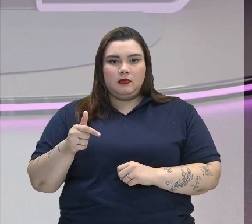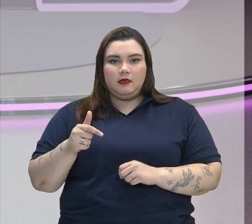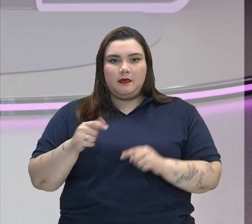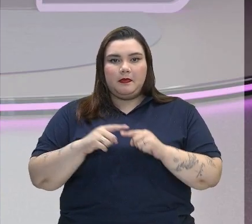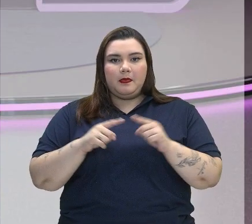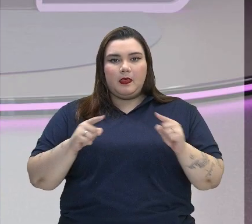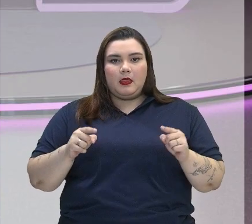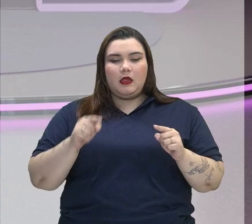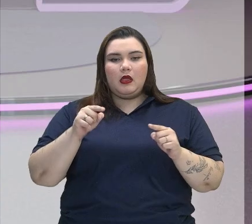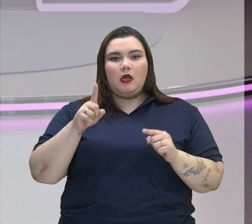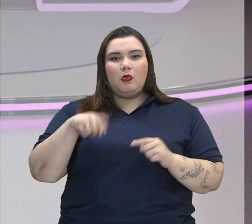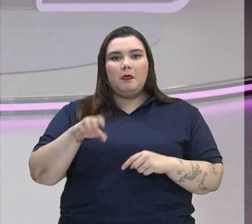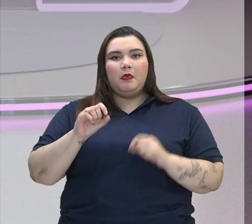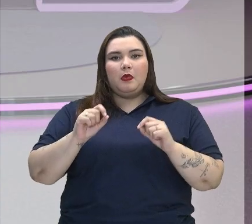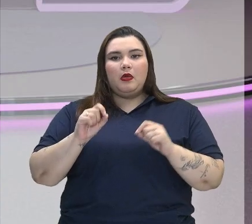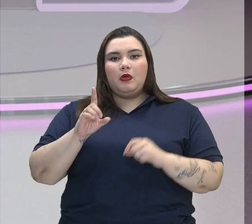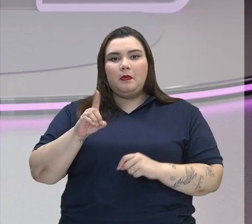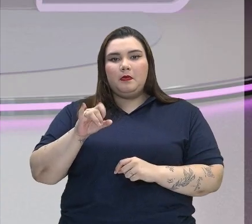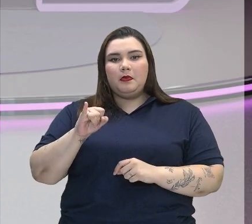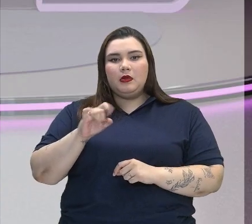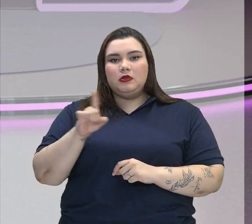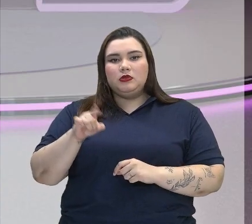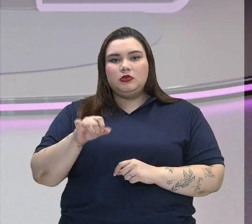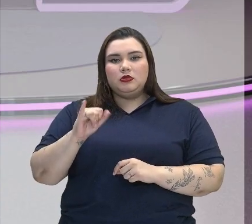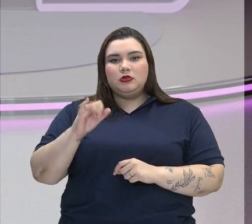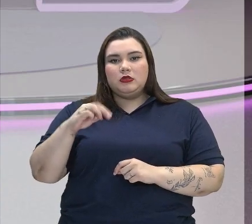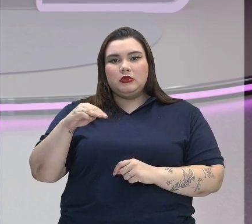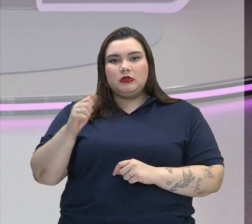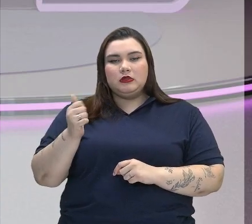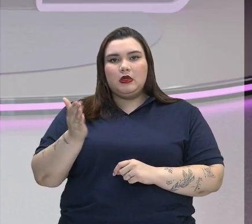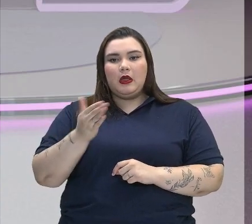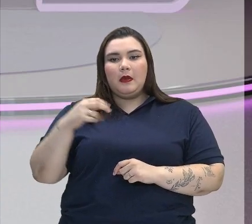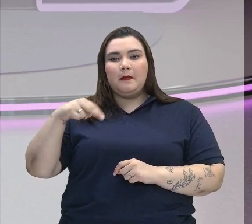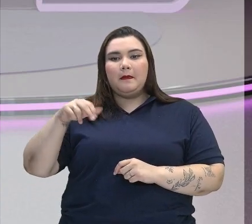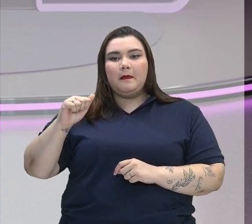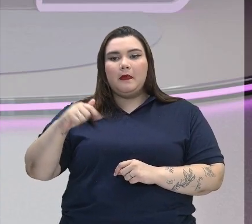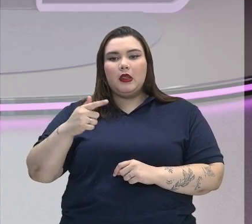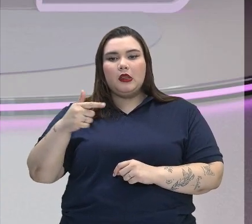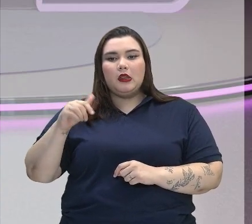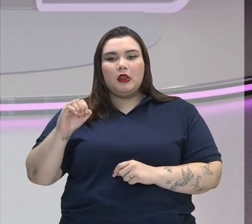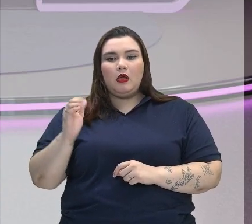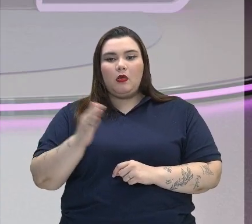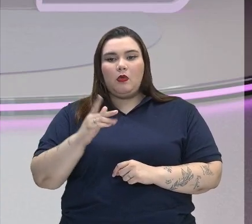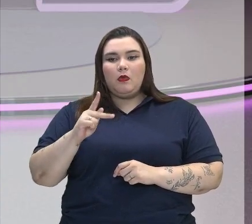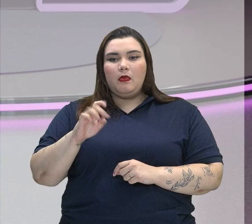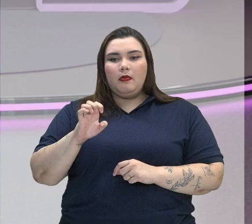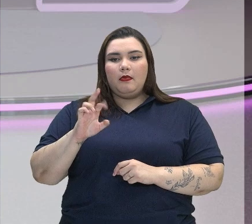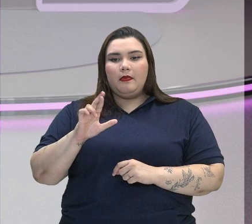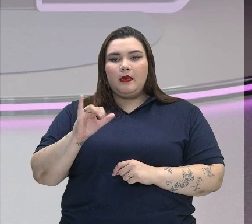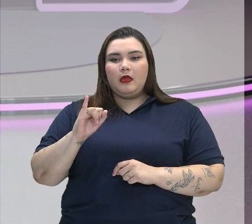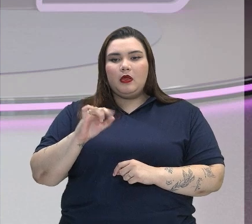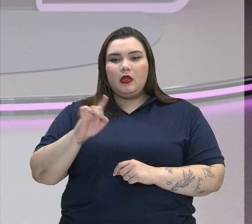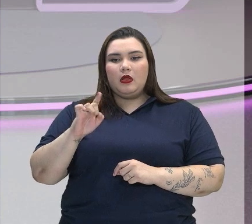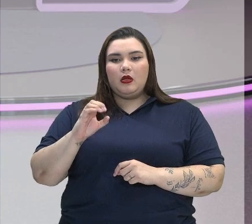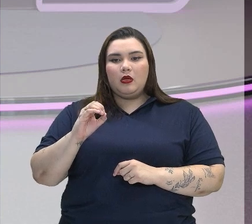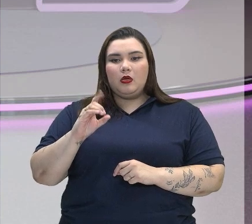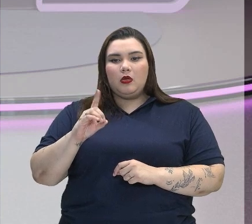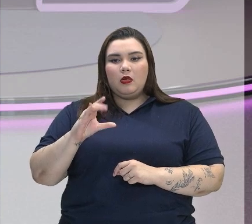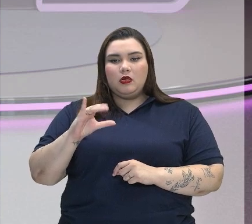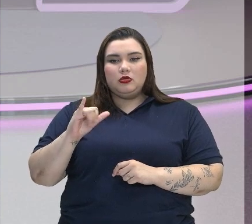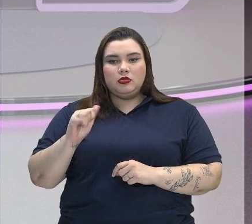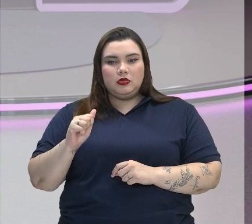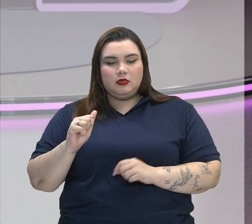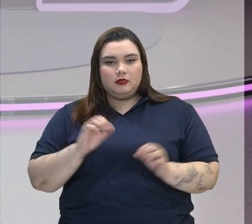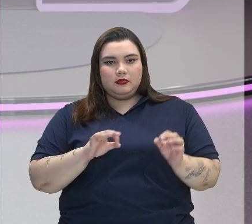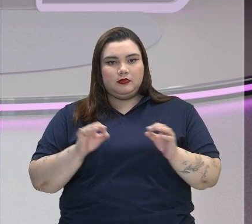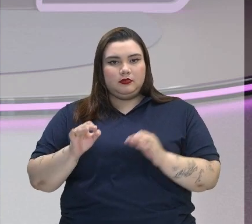dízima não periódica. É um número infinito e as casas não se repetem. Tá certo? Esse número é incrível. Como